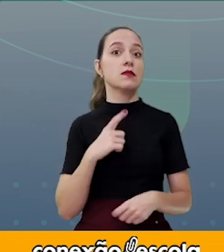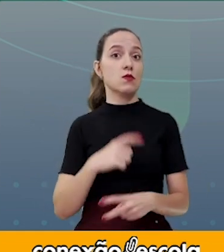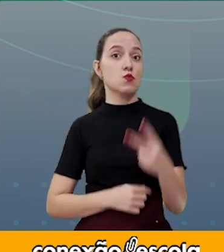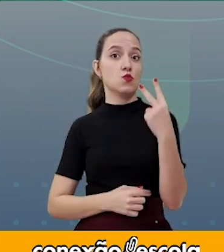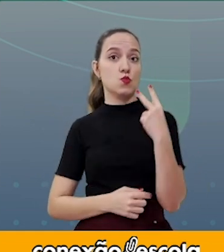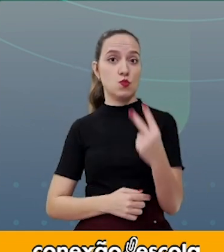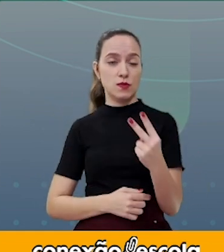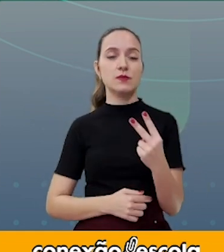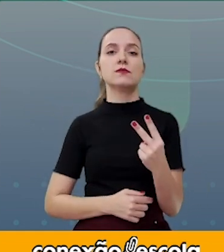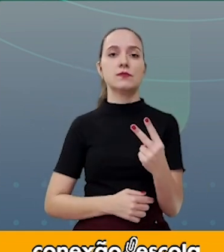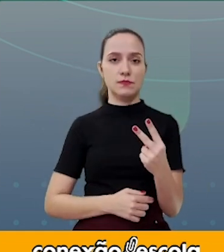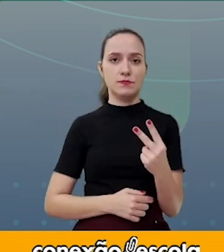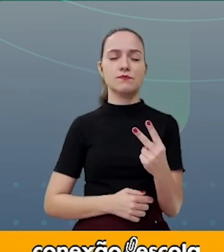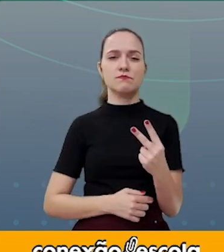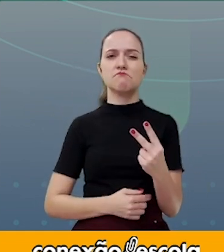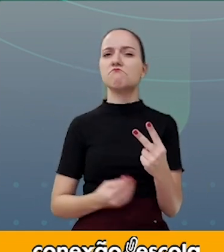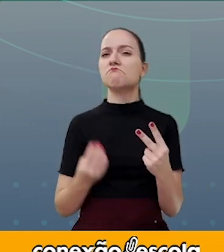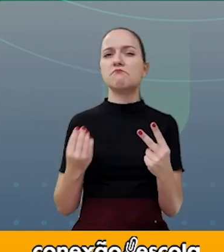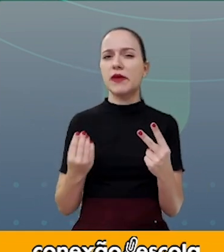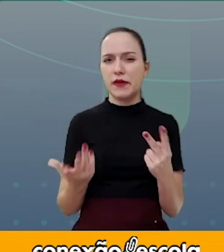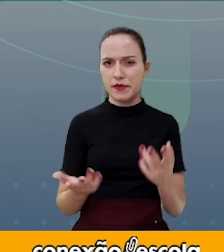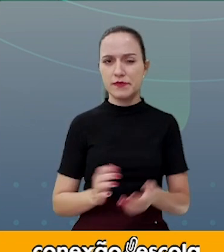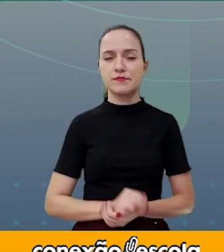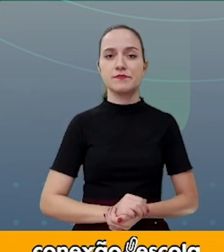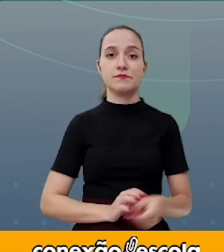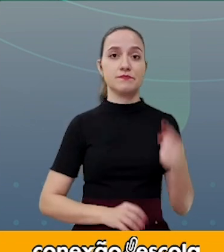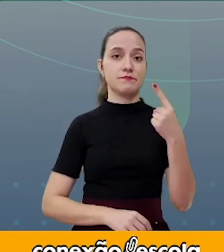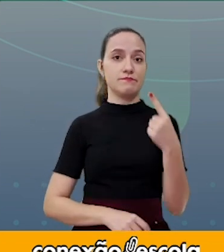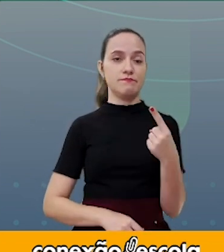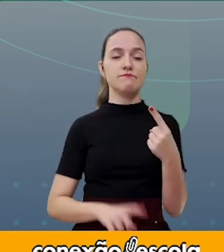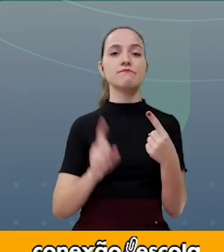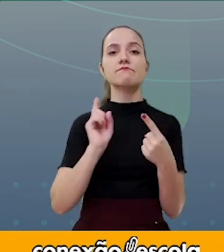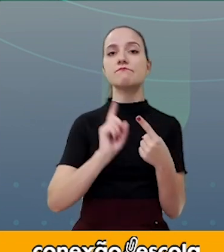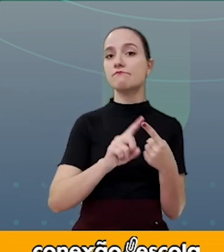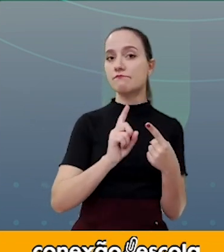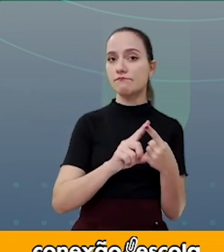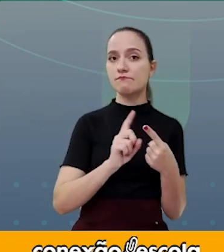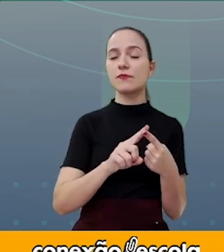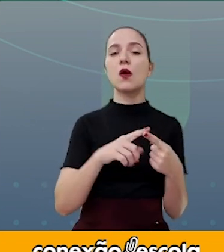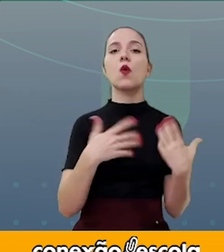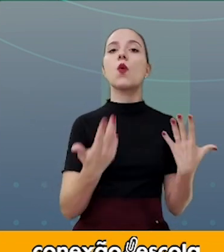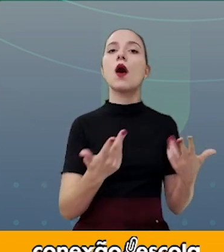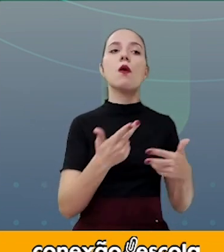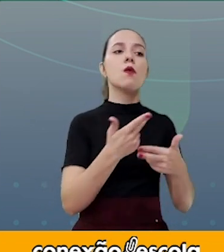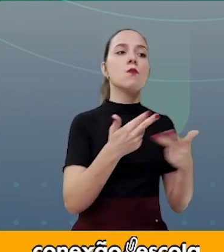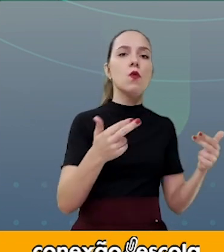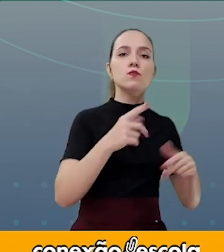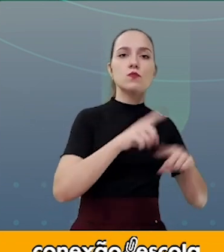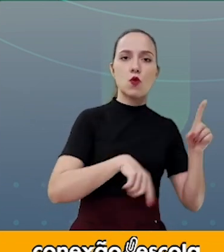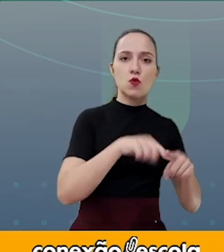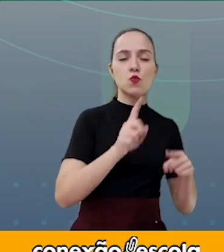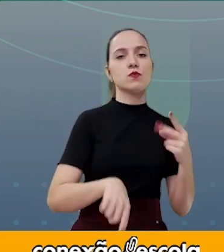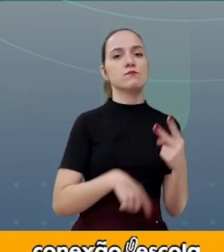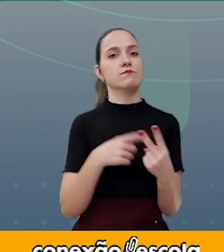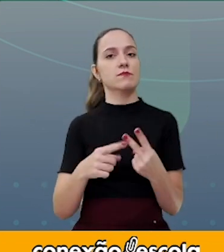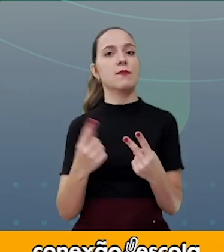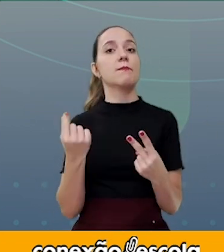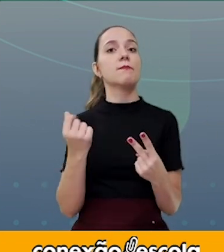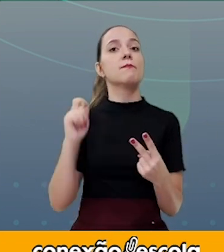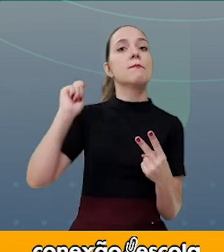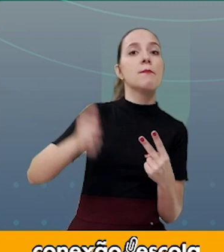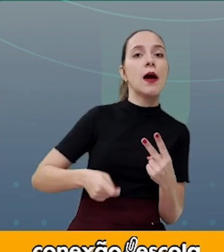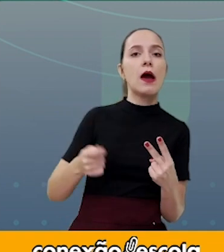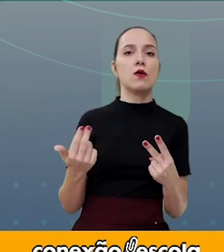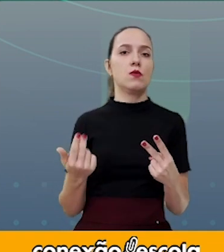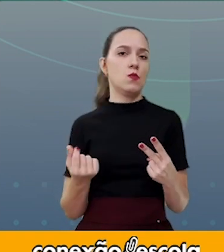2 colunas. Para quê? Uma nós vamos colocar o produto e na outra os